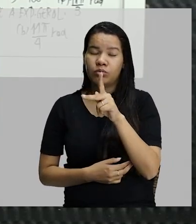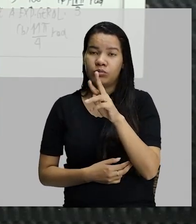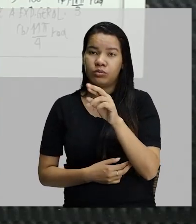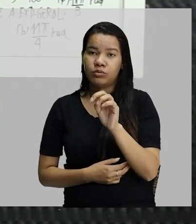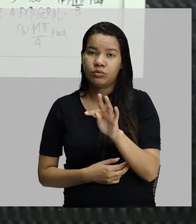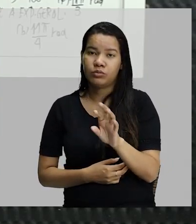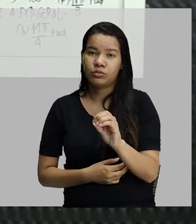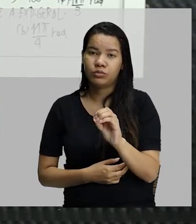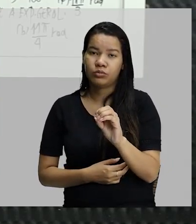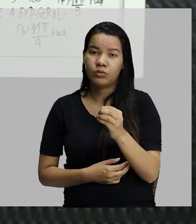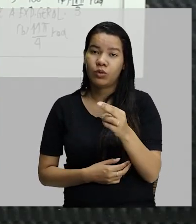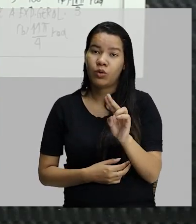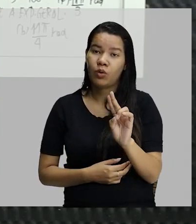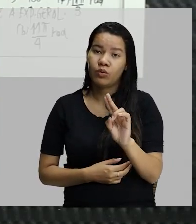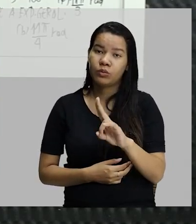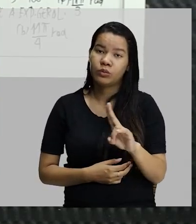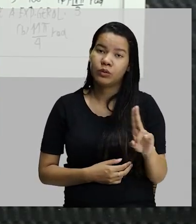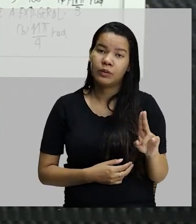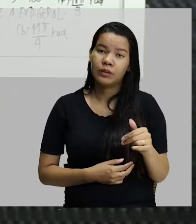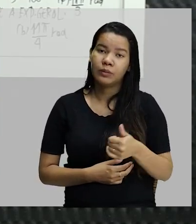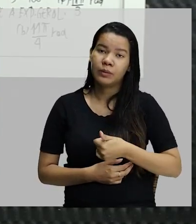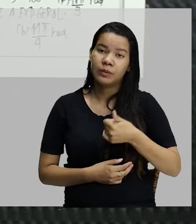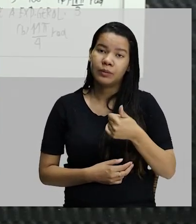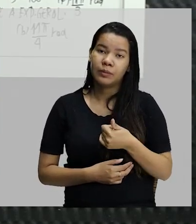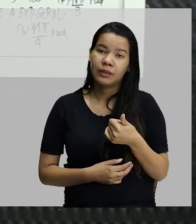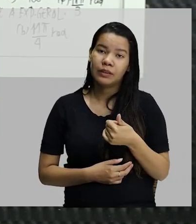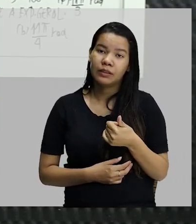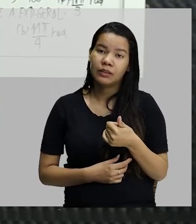também chamado de primeira